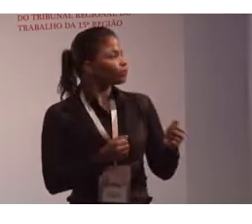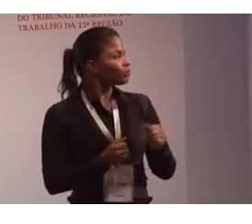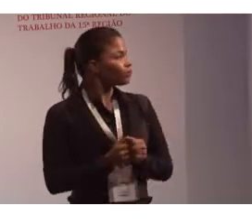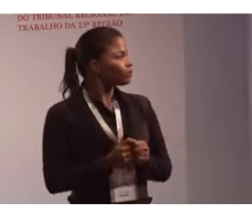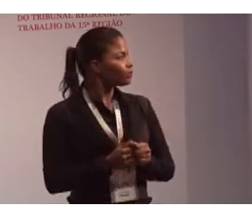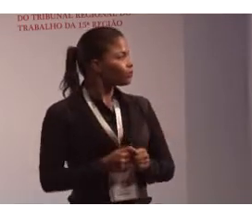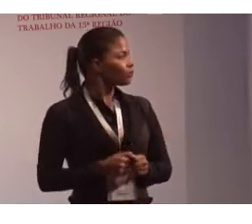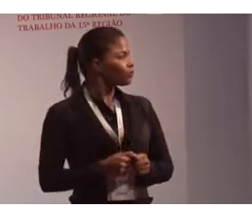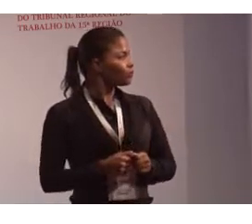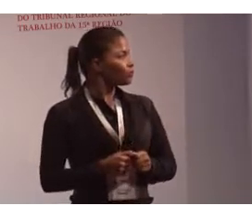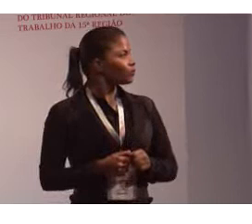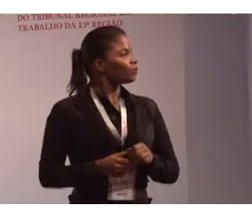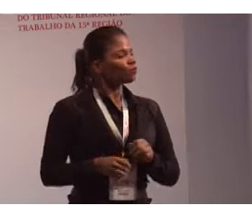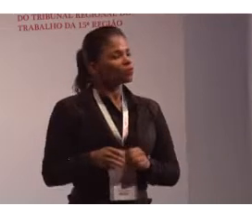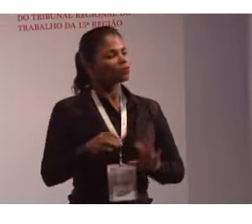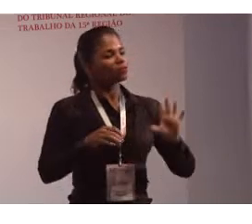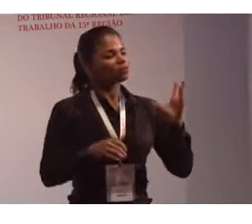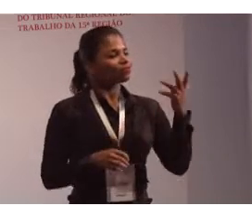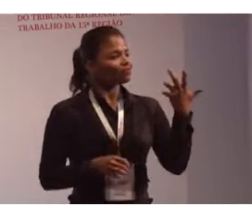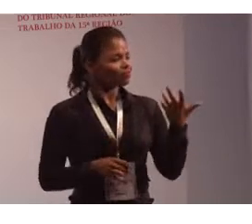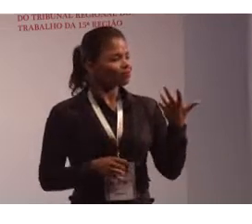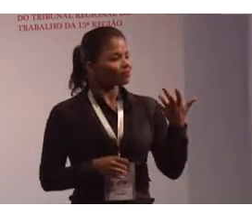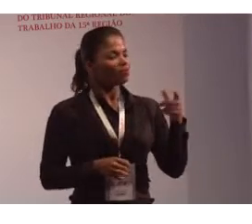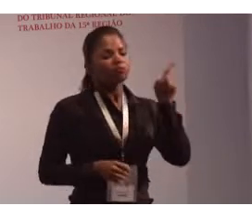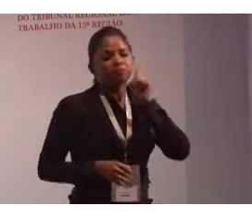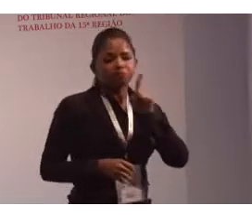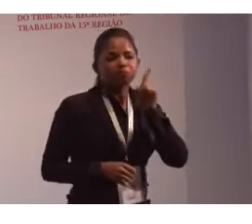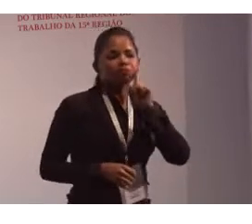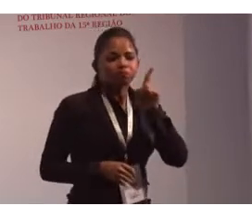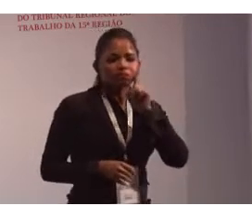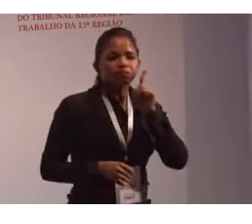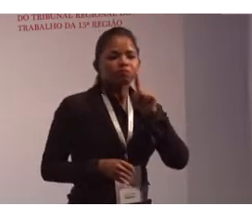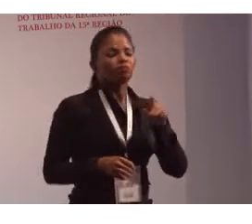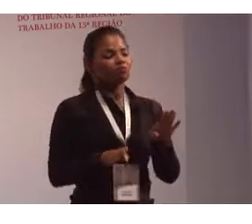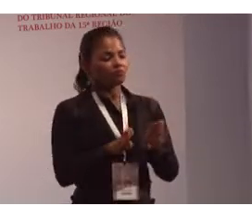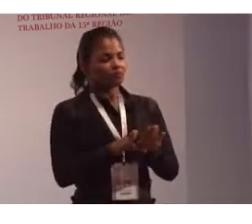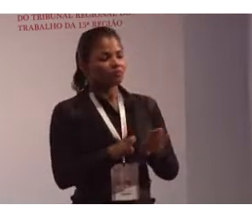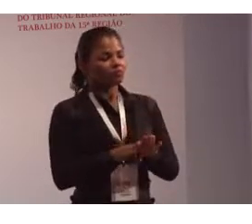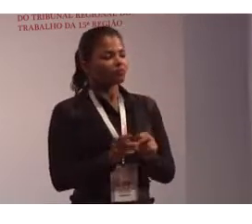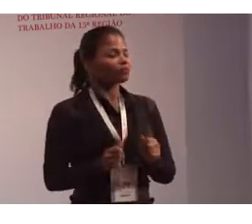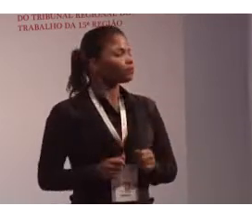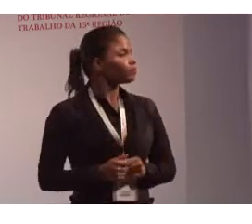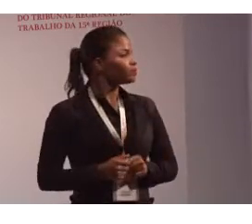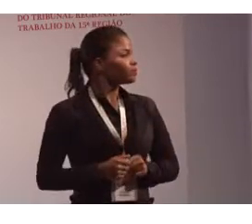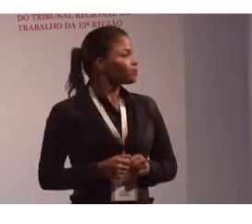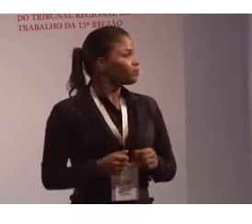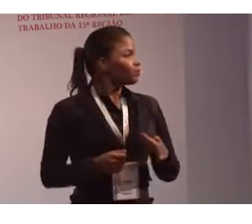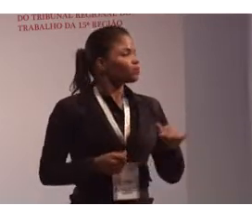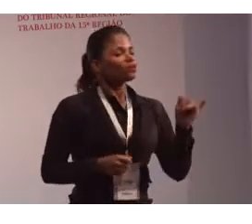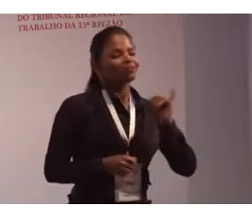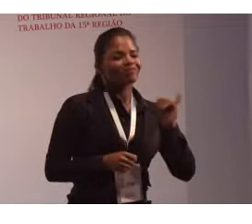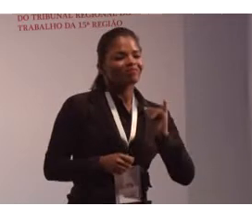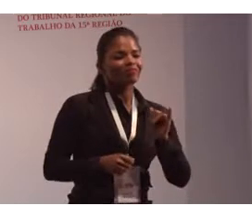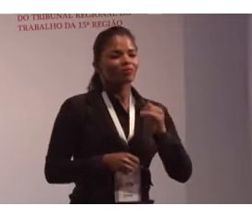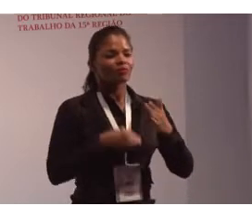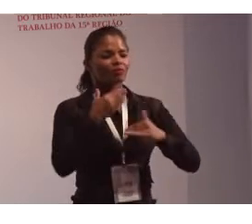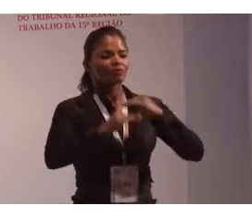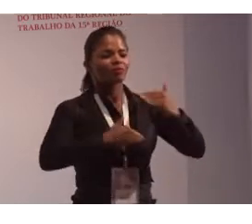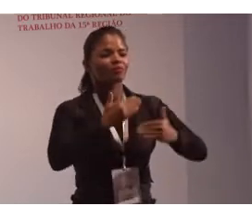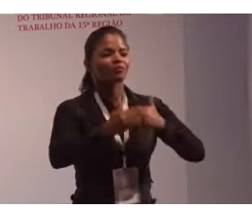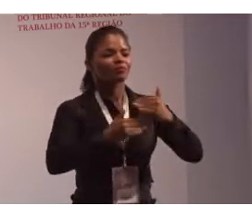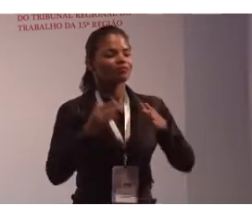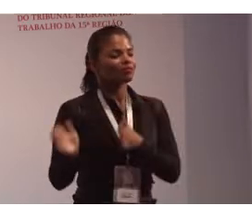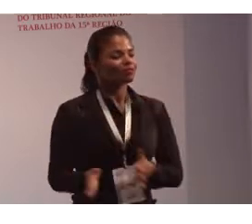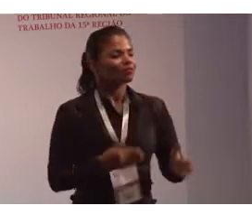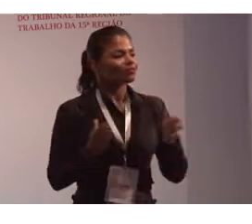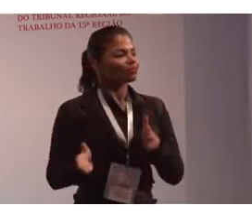a mais recente evidência de que isso está acontecendo. Nos Estados Unidos, coisas semelhantes. Então, apesar da gente ter uma internacionalização do processo produtivo, ou